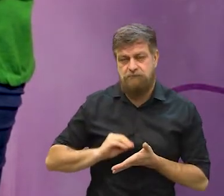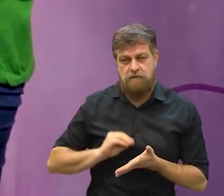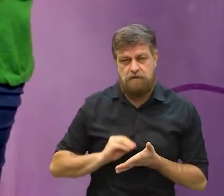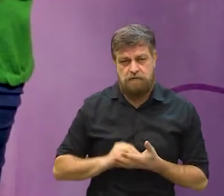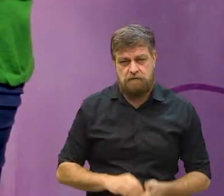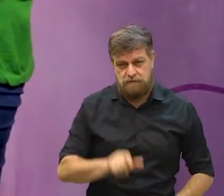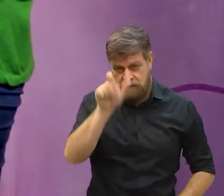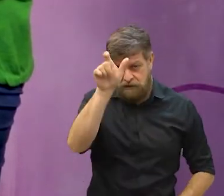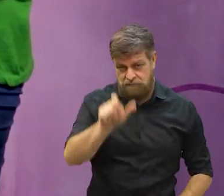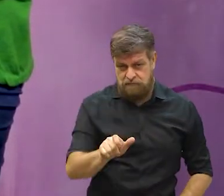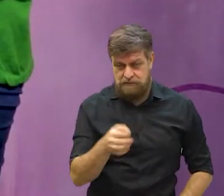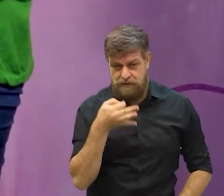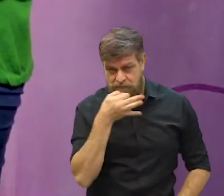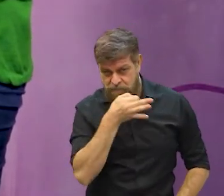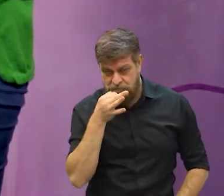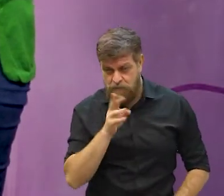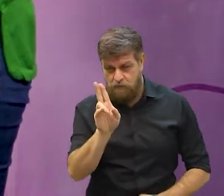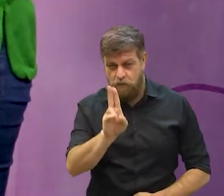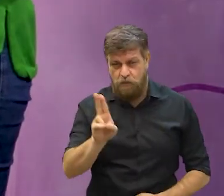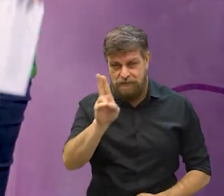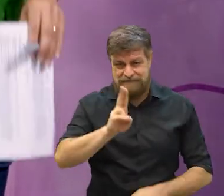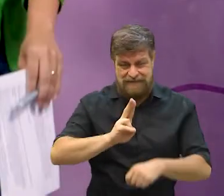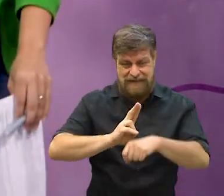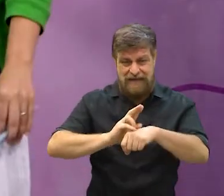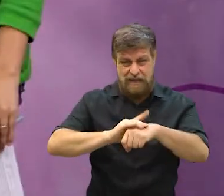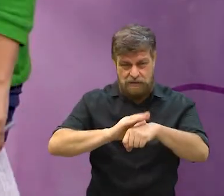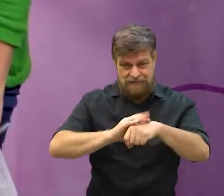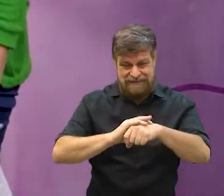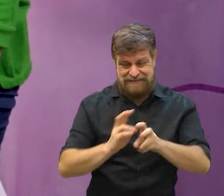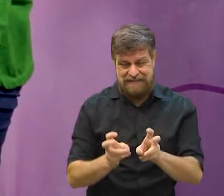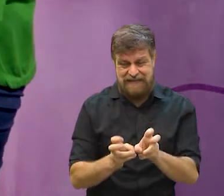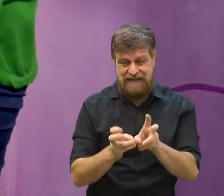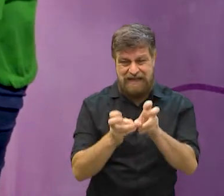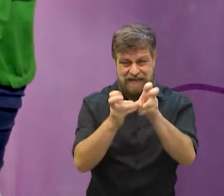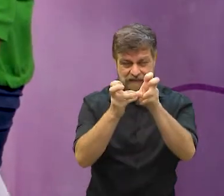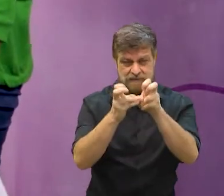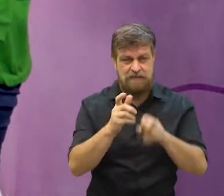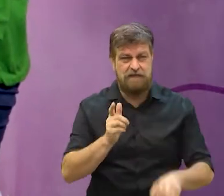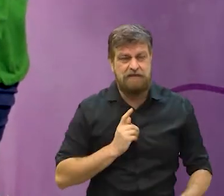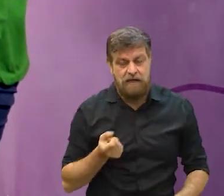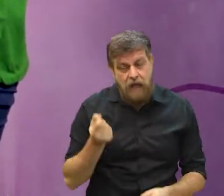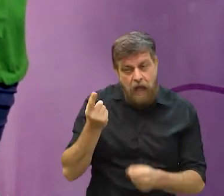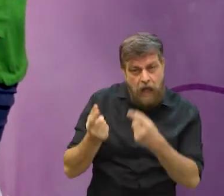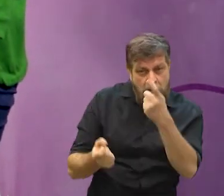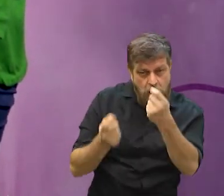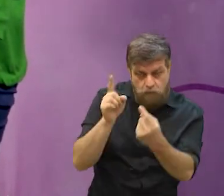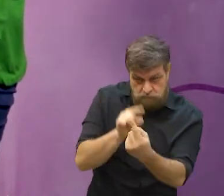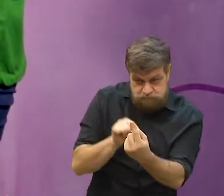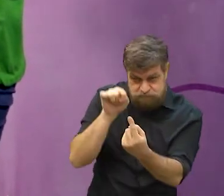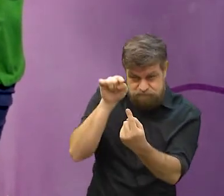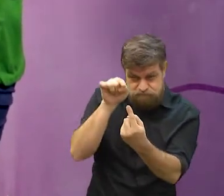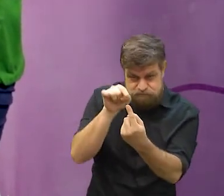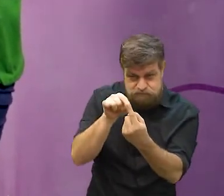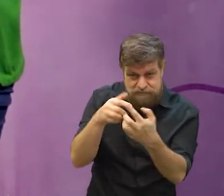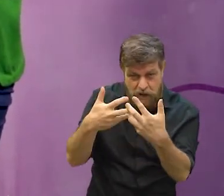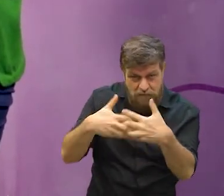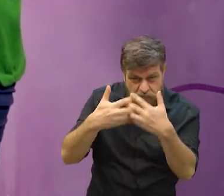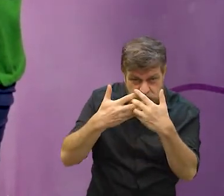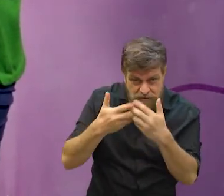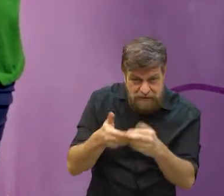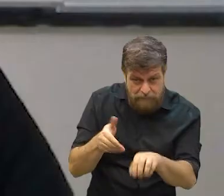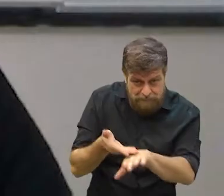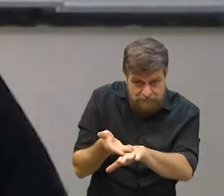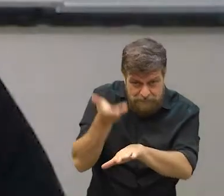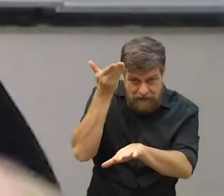ele pode ser utilizado no tratamento de diversos tipos de câncer, né? Mas tem alguns específicos que é mais